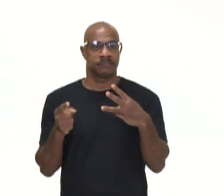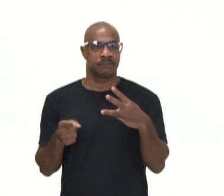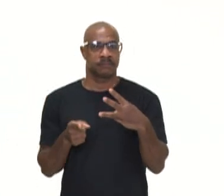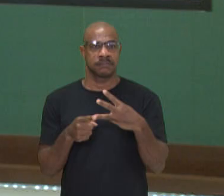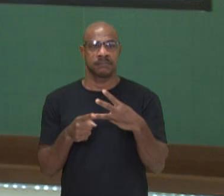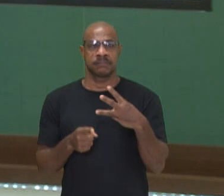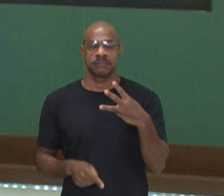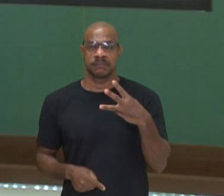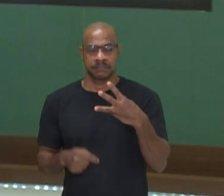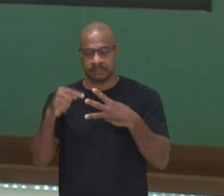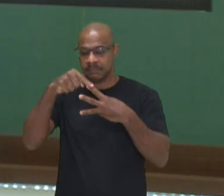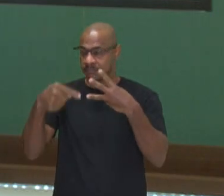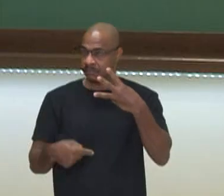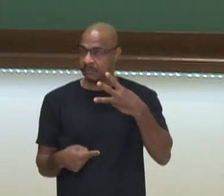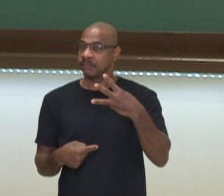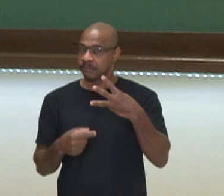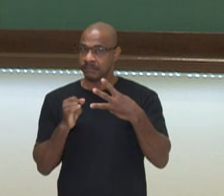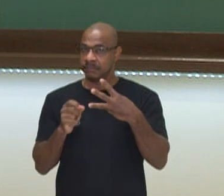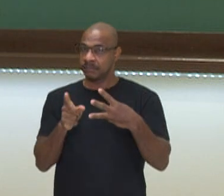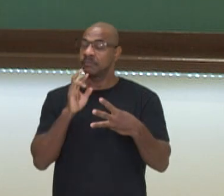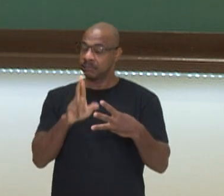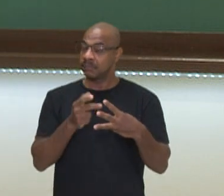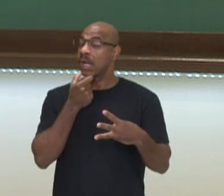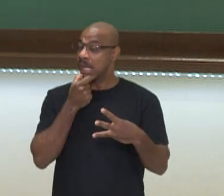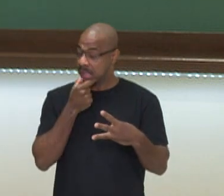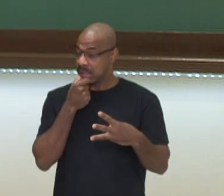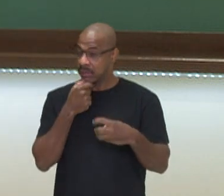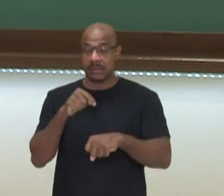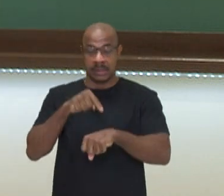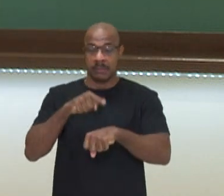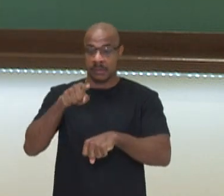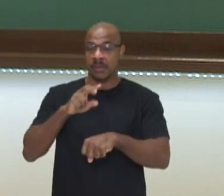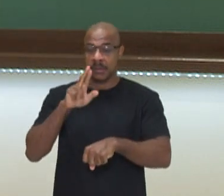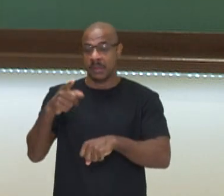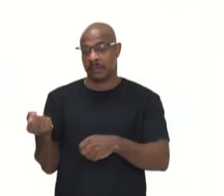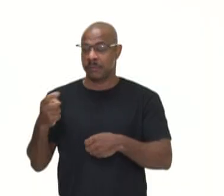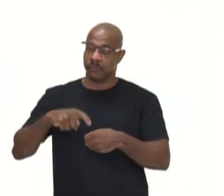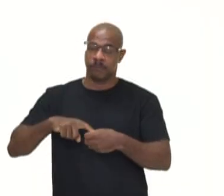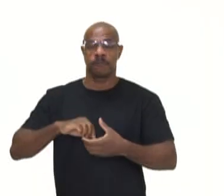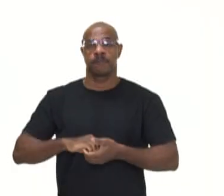you? Eu vou dar um tempinho para vocês poderem responder. Já volto para conferir.